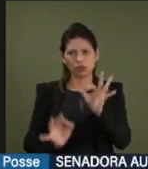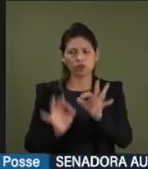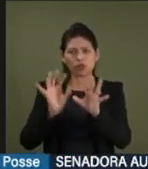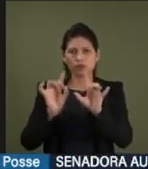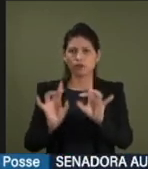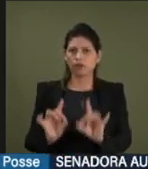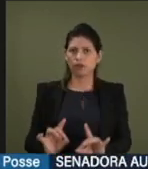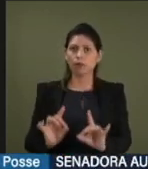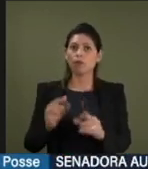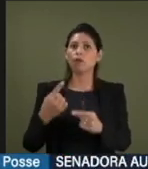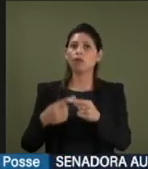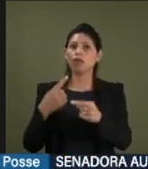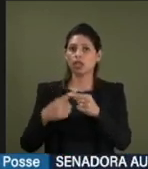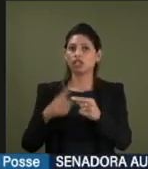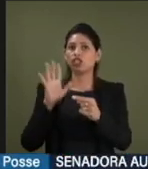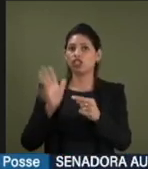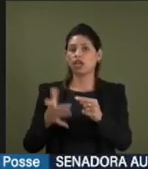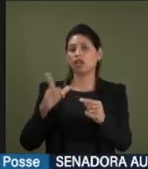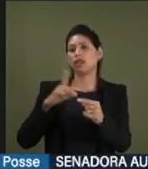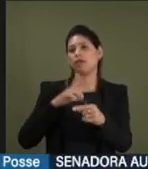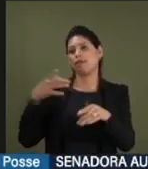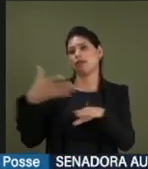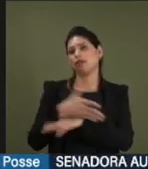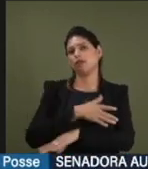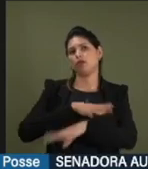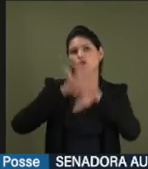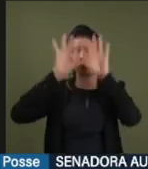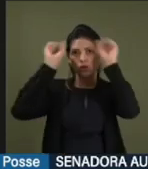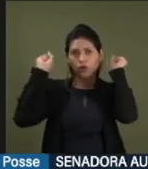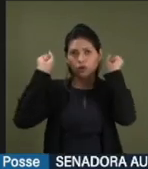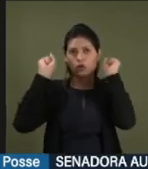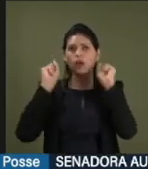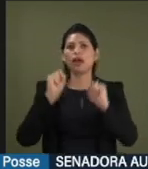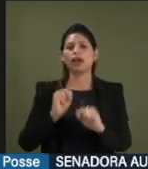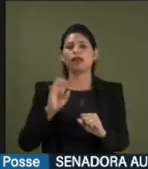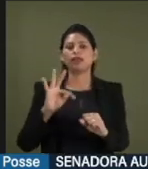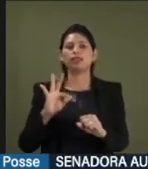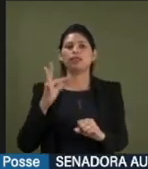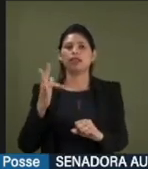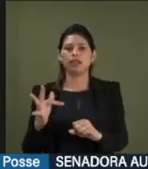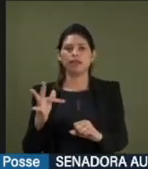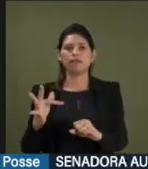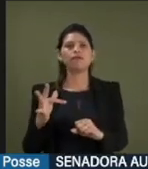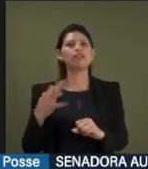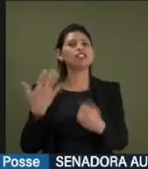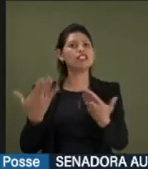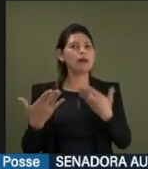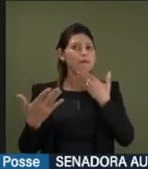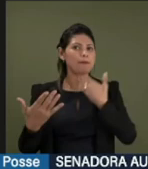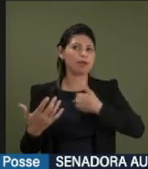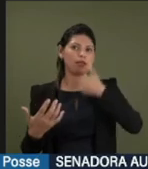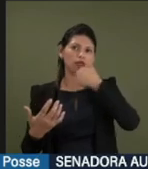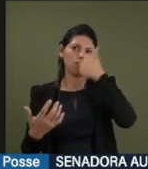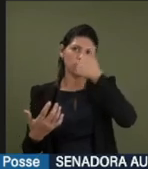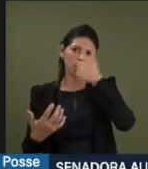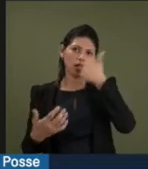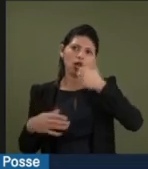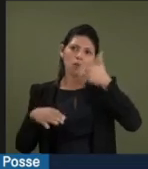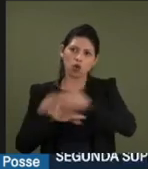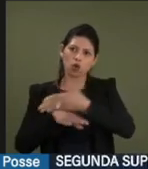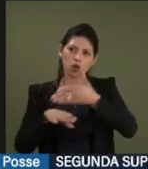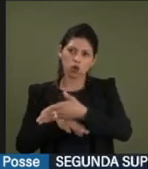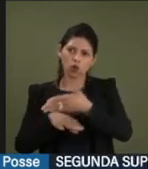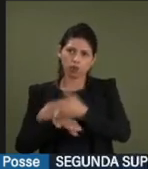STF. Portanto, o caminho justo e correto para melhorar o enfrentamento à corrupção e principalmente à